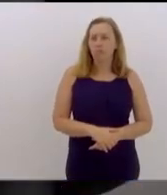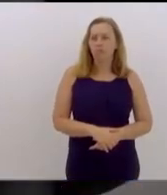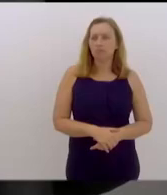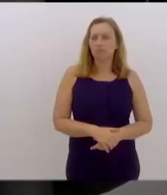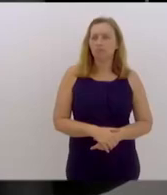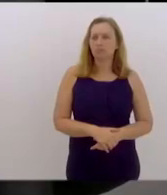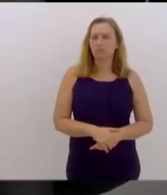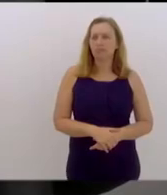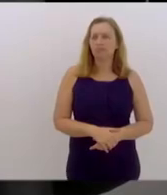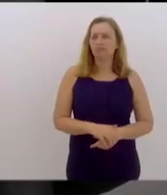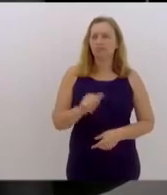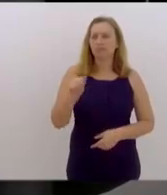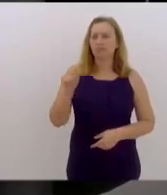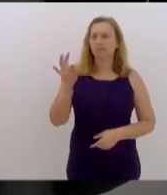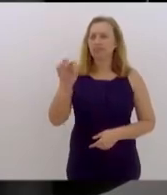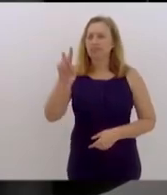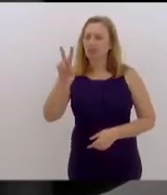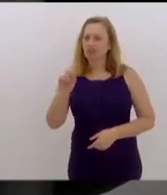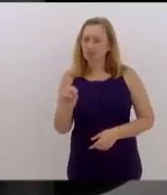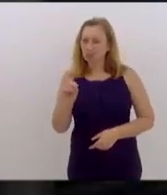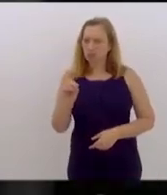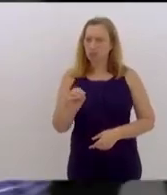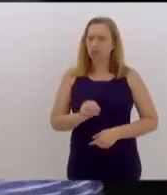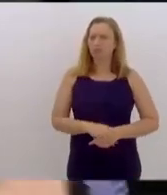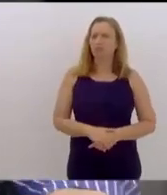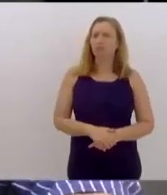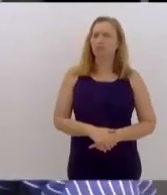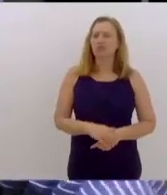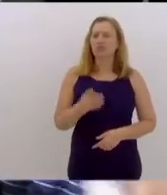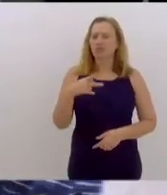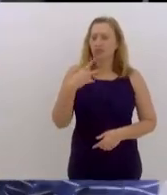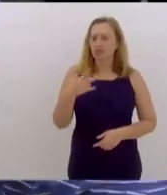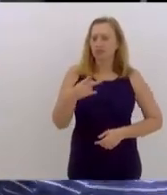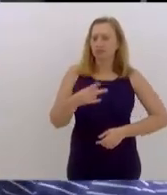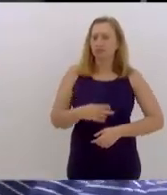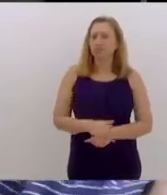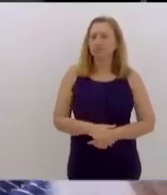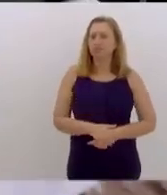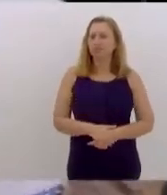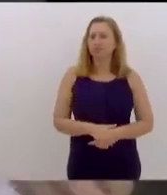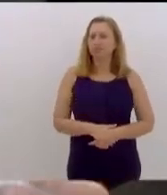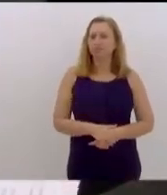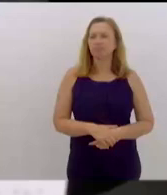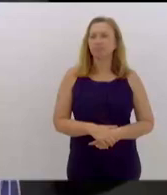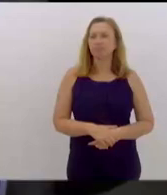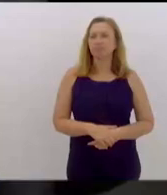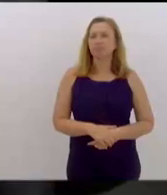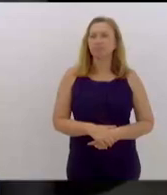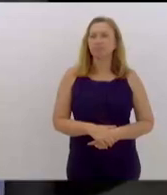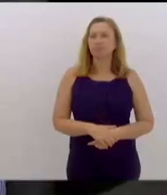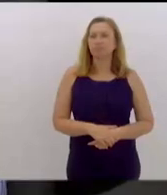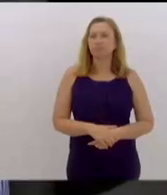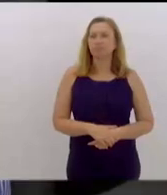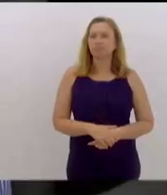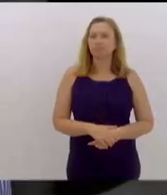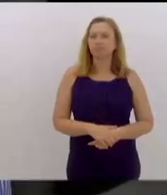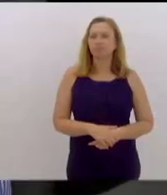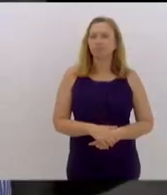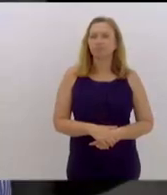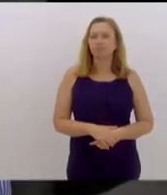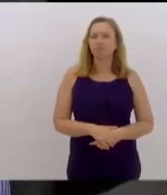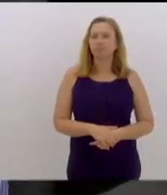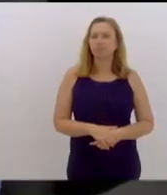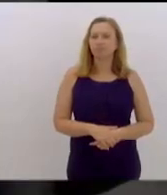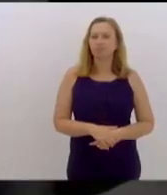fala do tema de ti vo que vossa excelência deu destaque tem que dar destaque mesmo porque afinal de contas Sem interesse